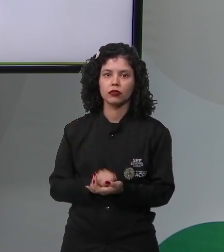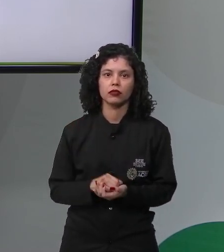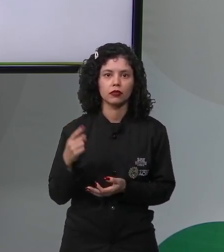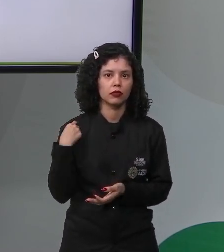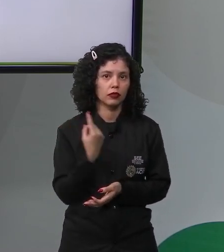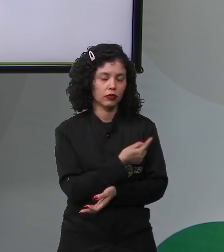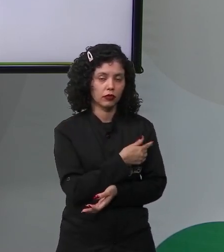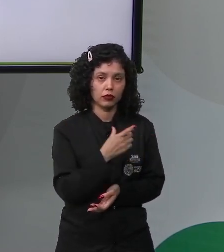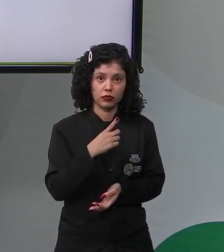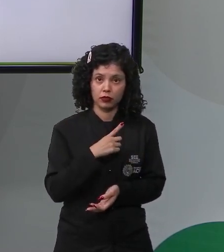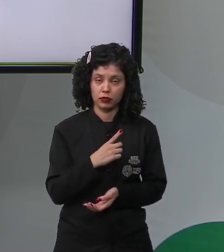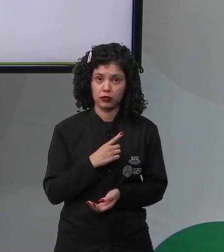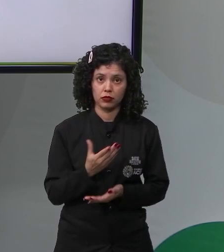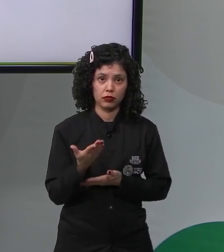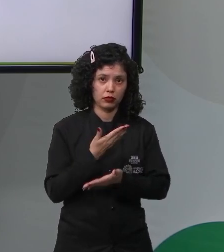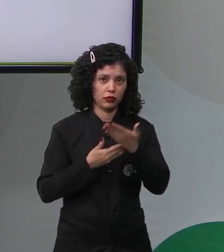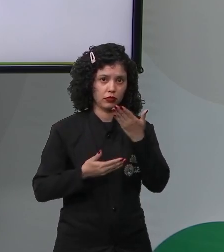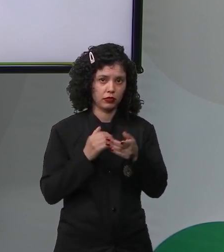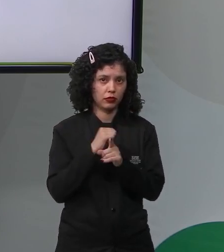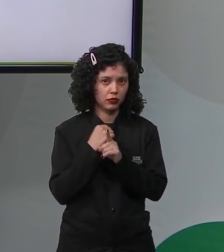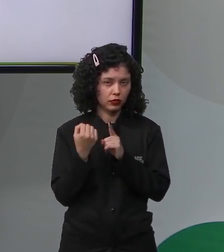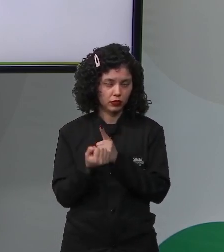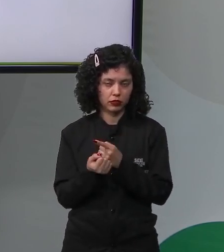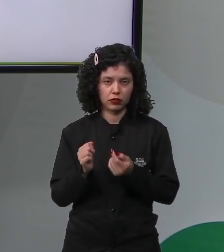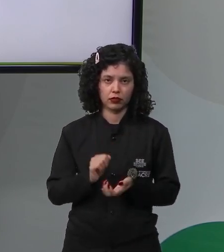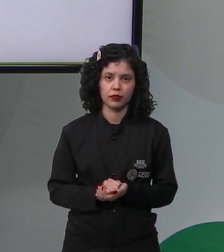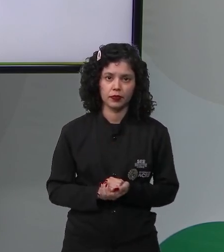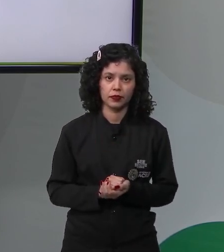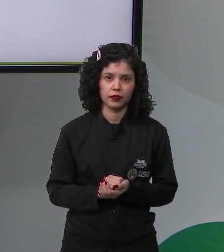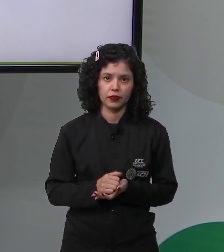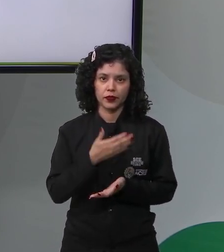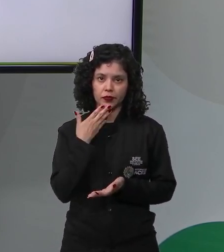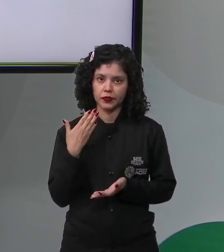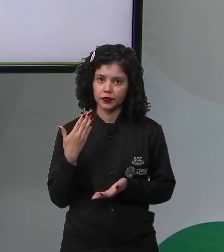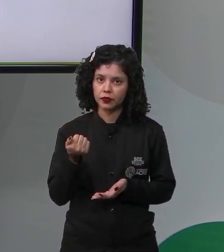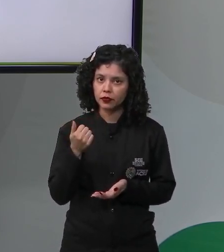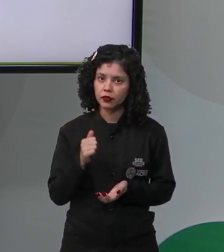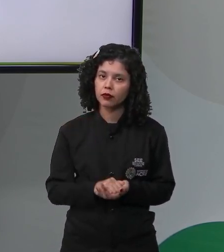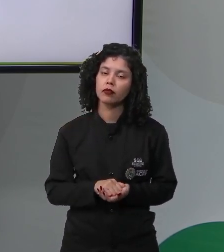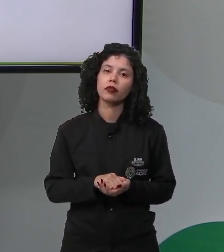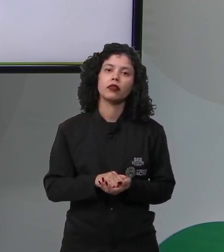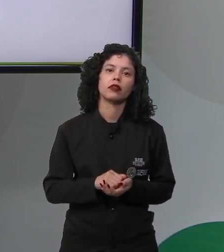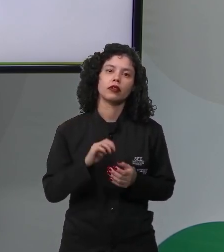nós termos uma convivência social harmônica. Então,